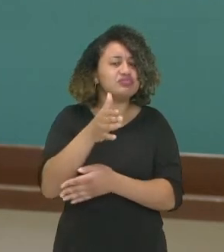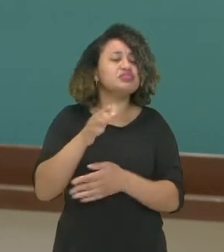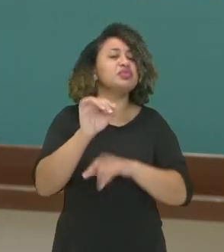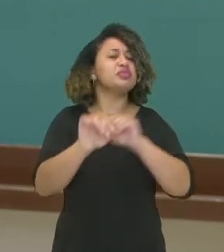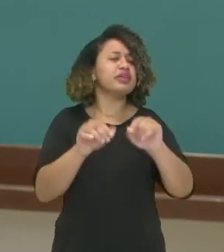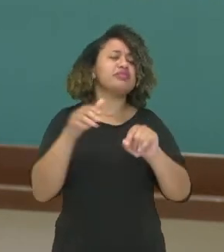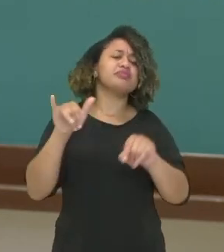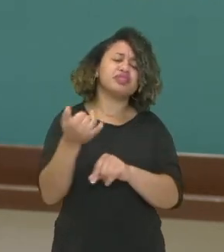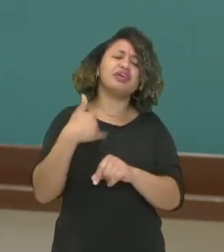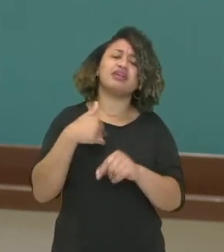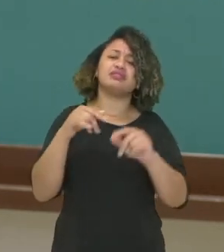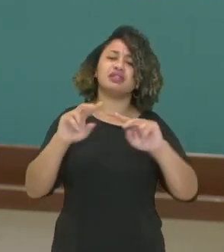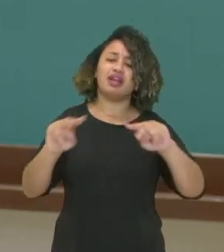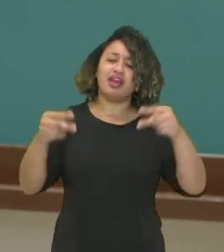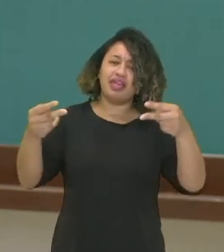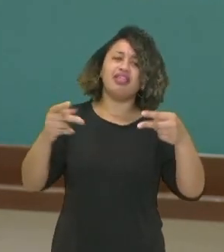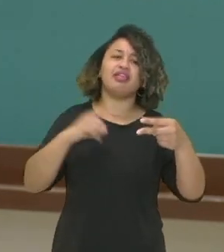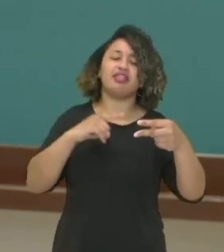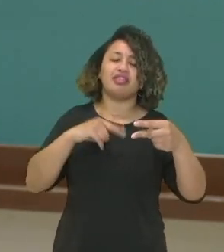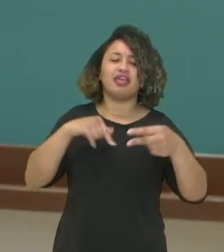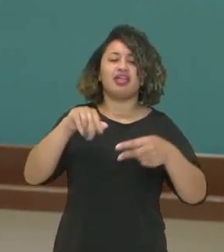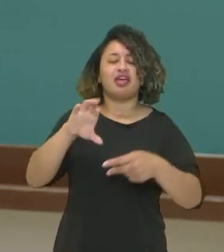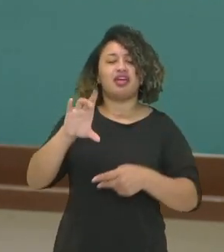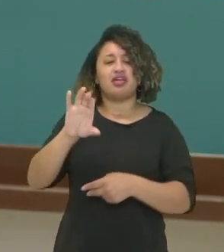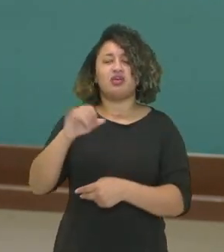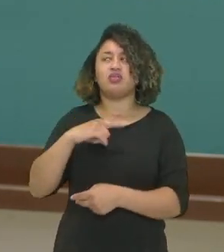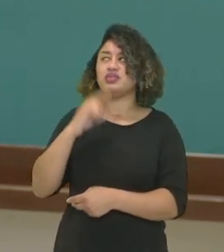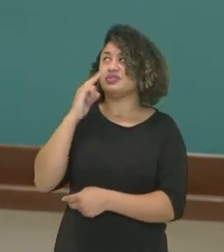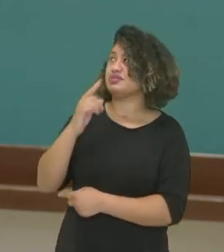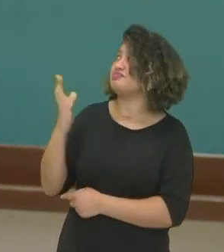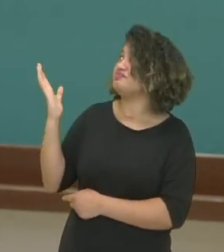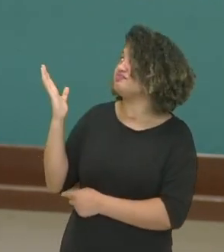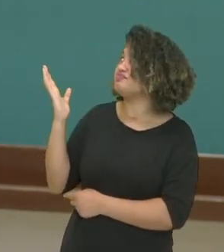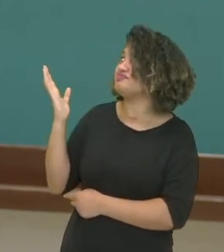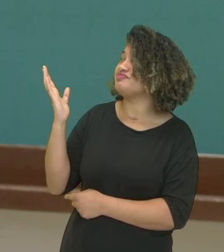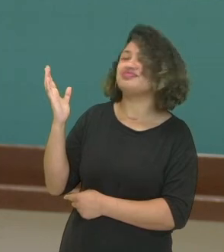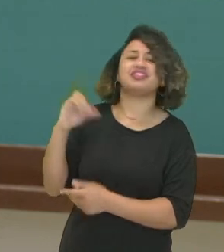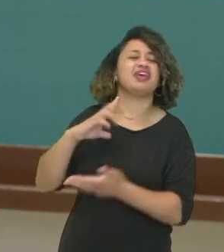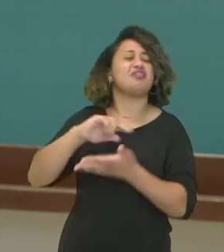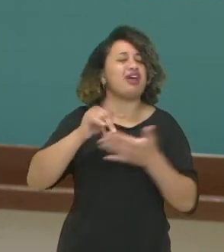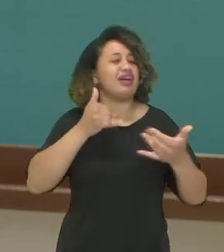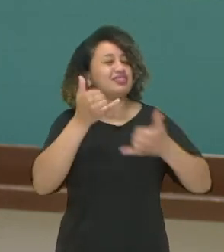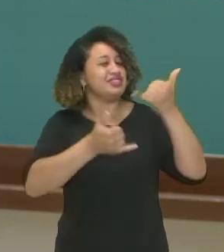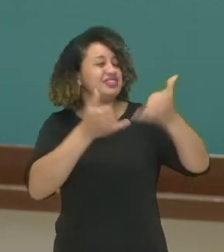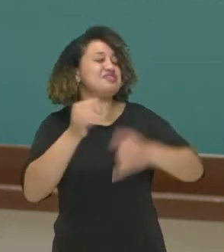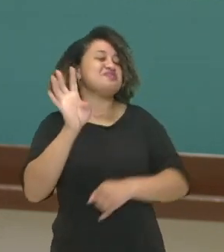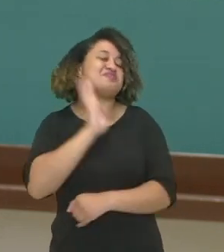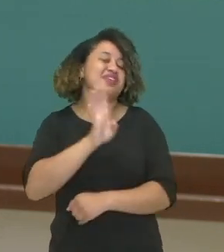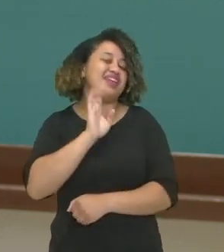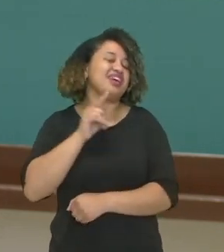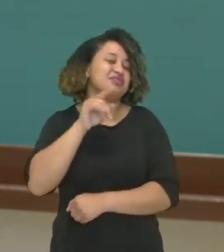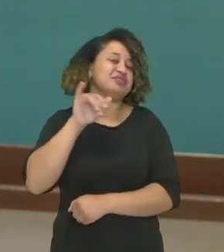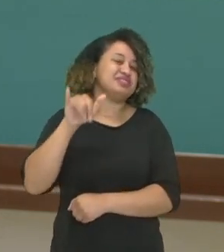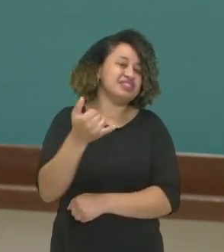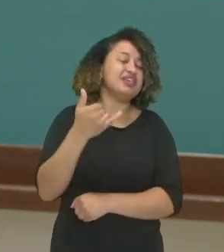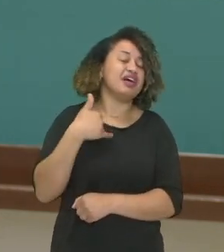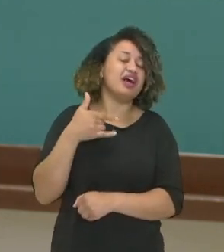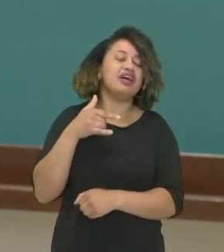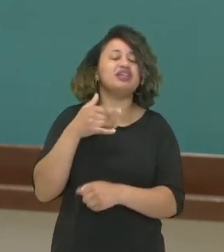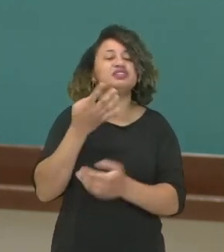bom? E quais são trapézios? Então, aqui nós temos os trapézios que têm um par de lados paralelos, tá joia? Beleza? E você já